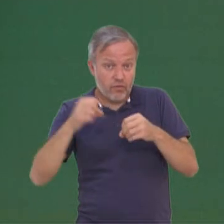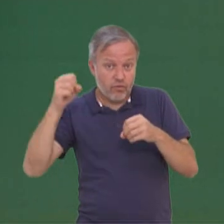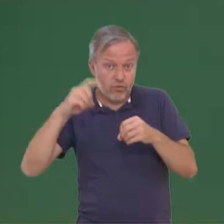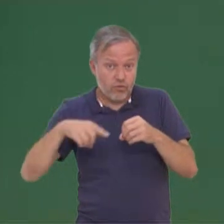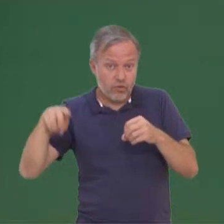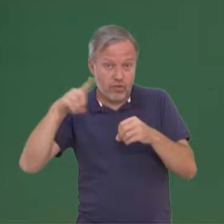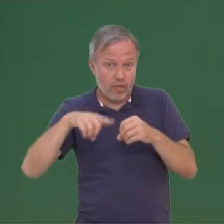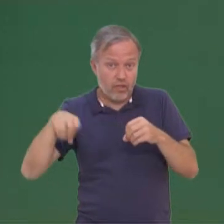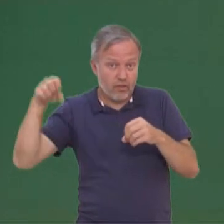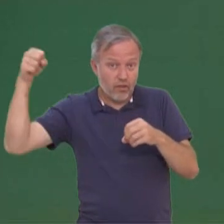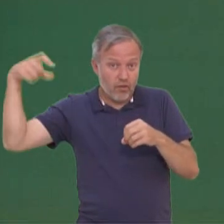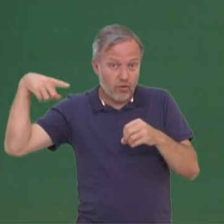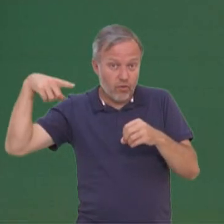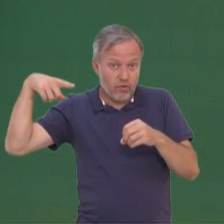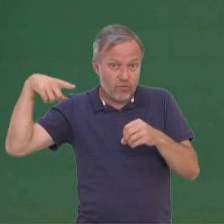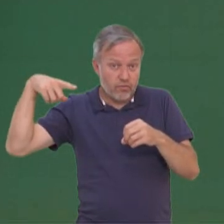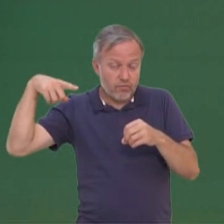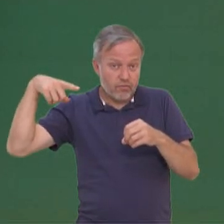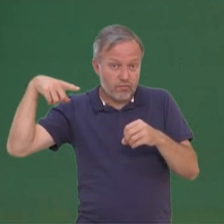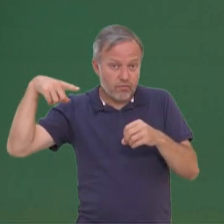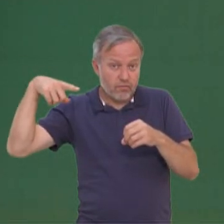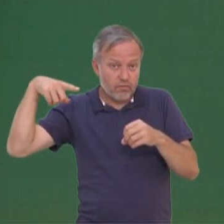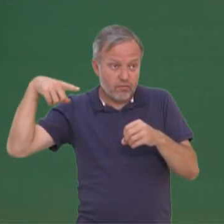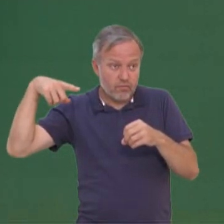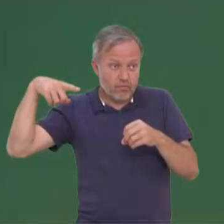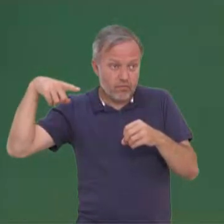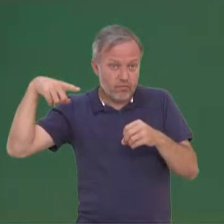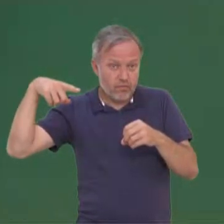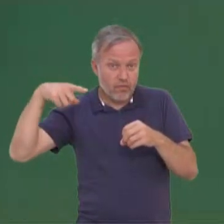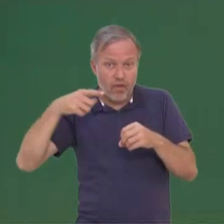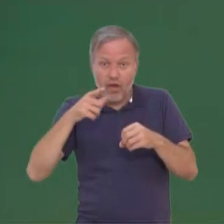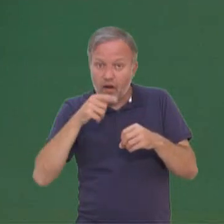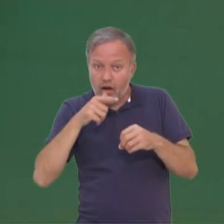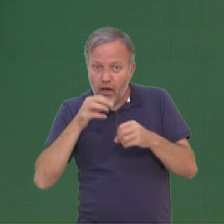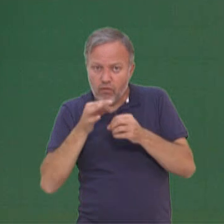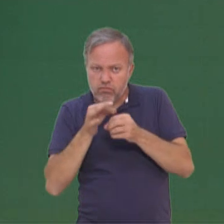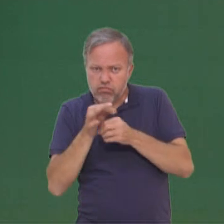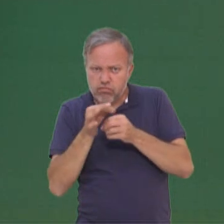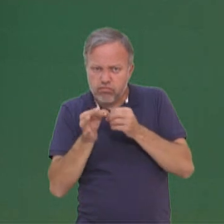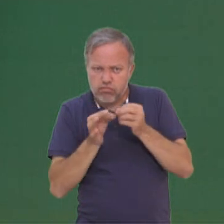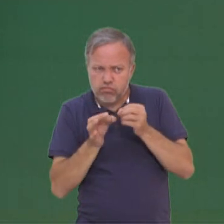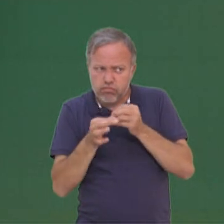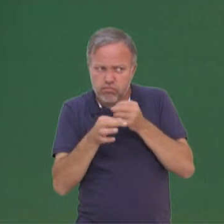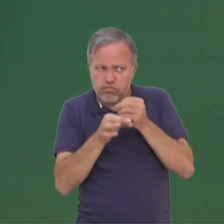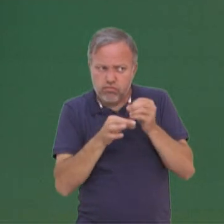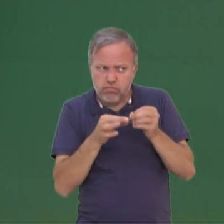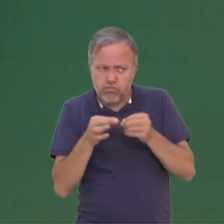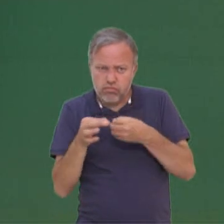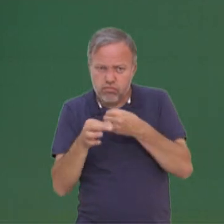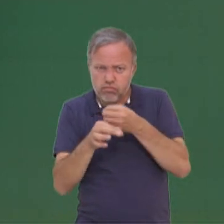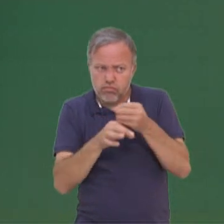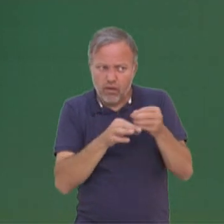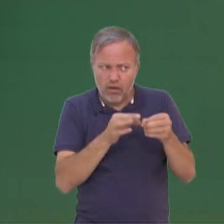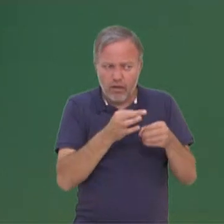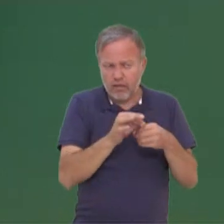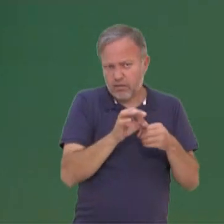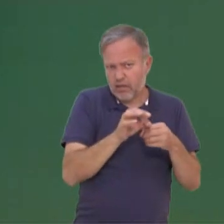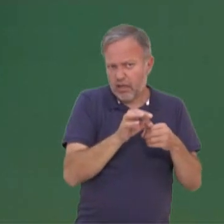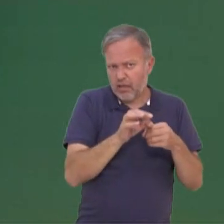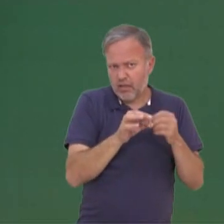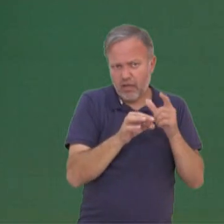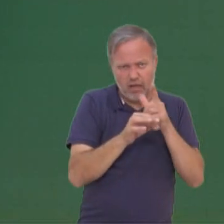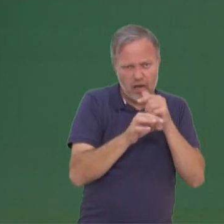luz. Fotólise, quebra usando luz. Da molécula de água. Peraí, produzir moléculas orgânicas a partir de